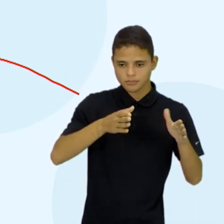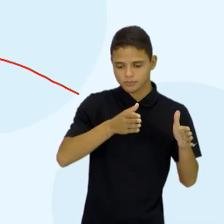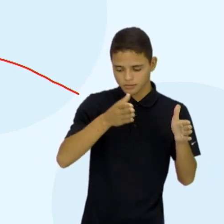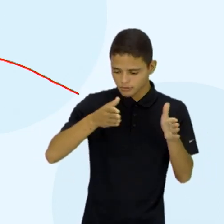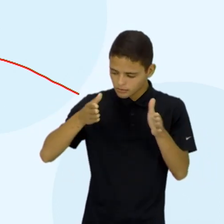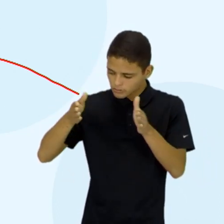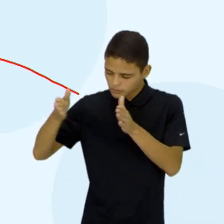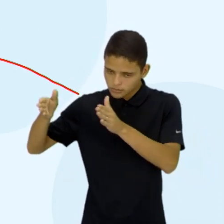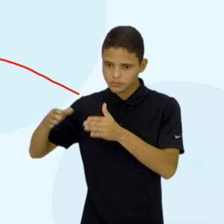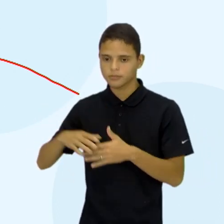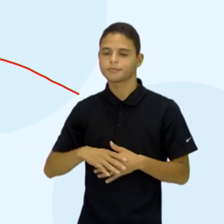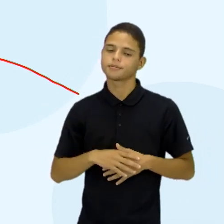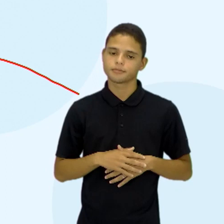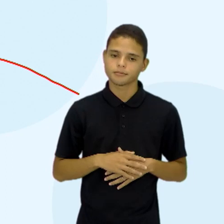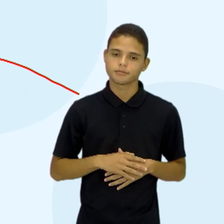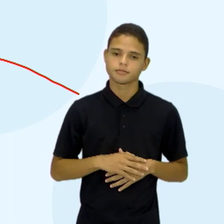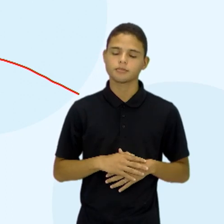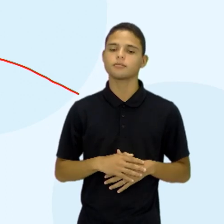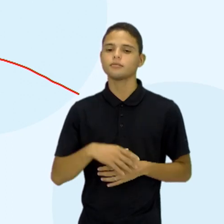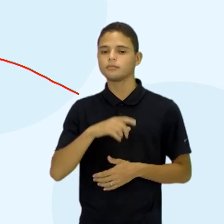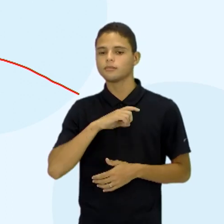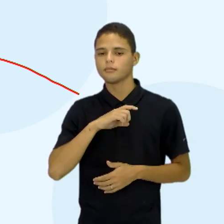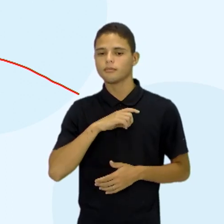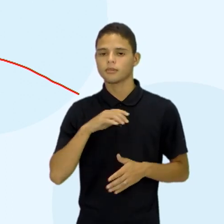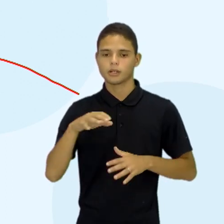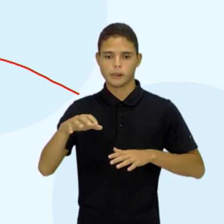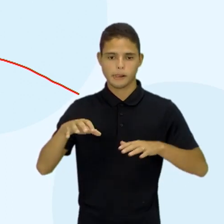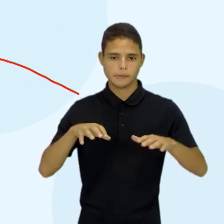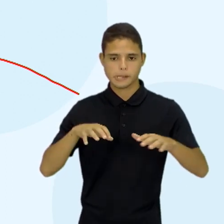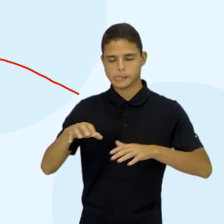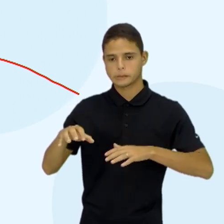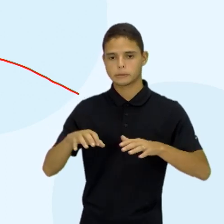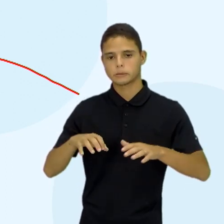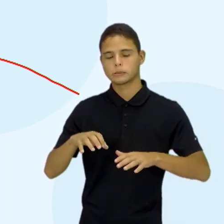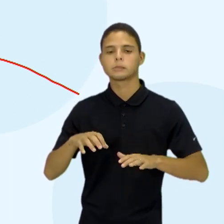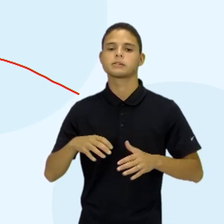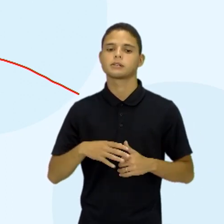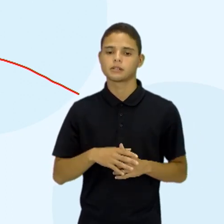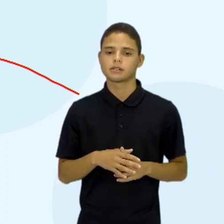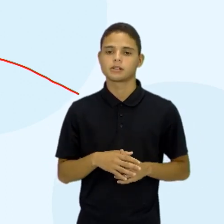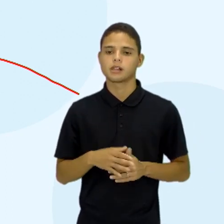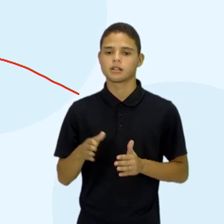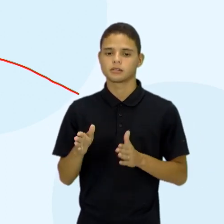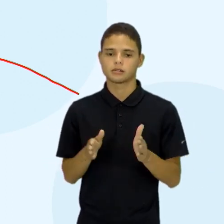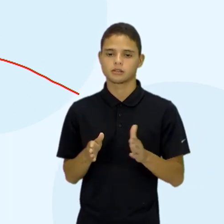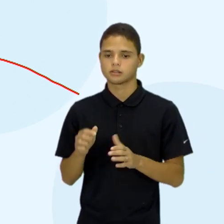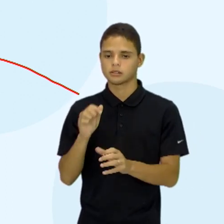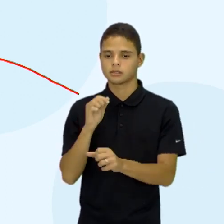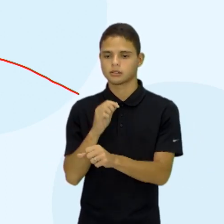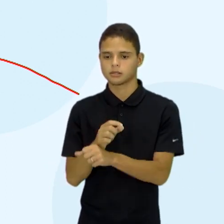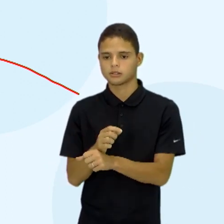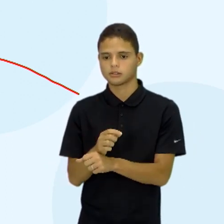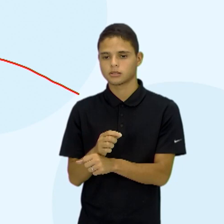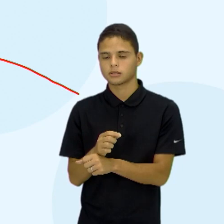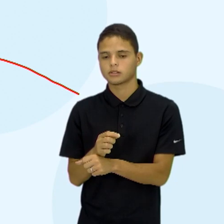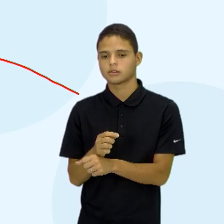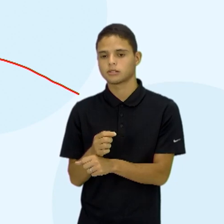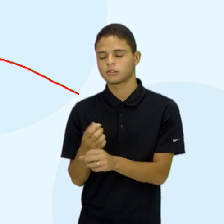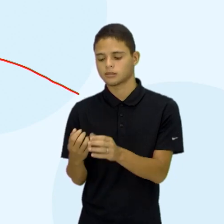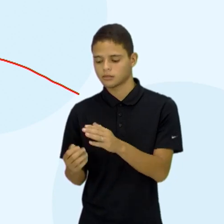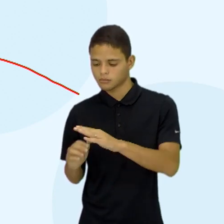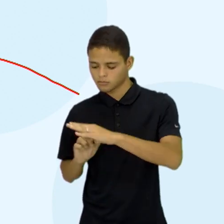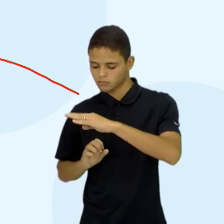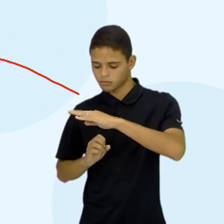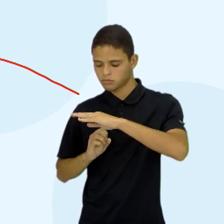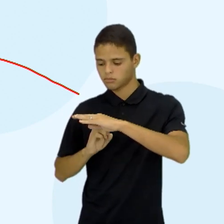perceber que é um movimento do Sol indo para um lado e tem um momento inclusive que ele para de nascer de se